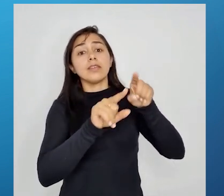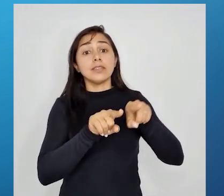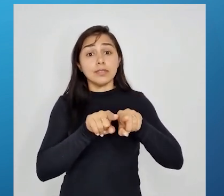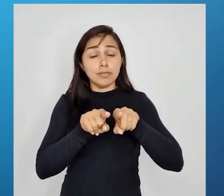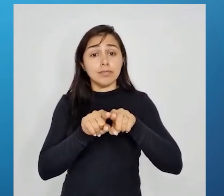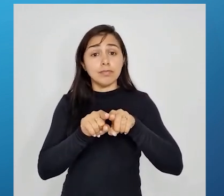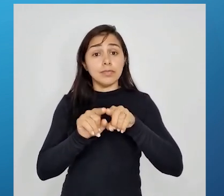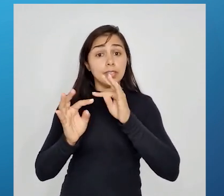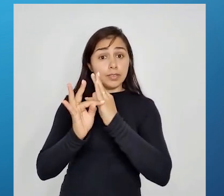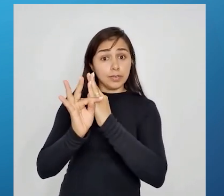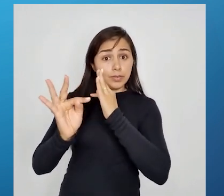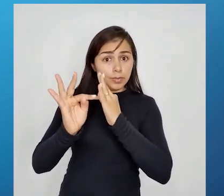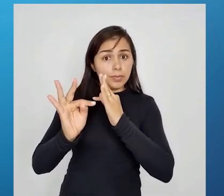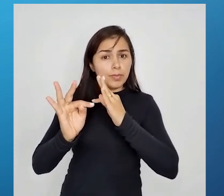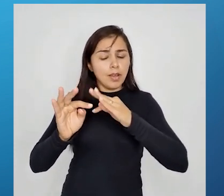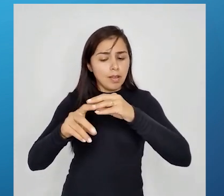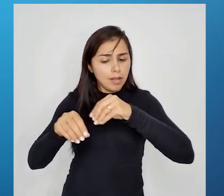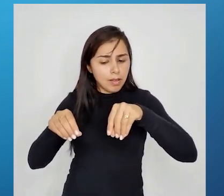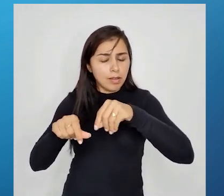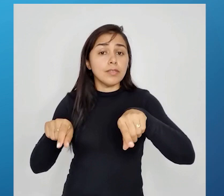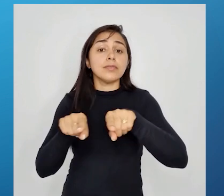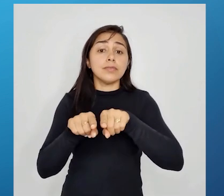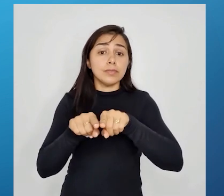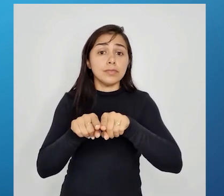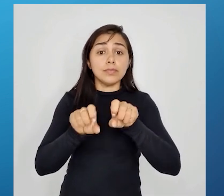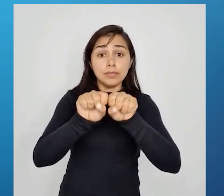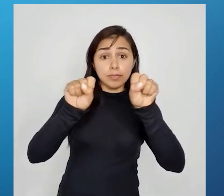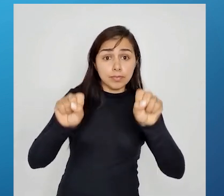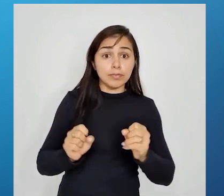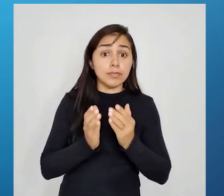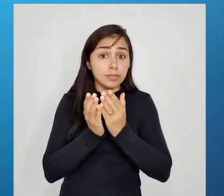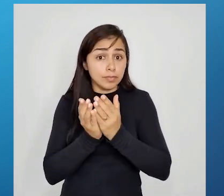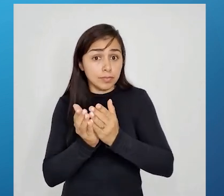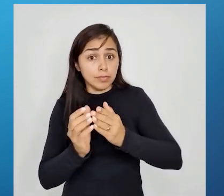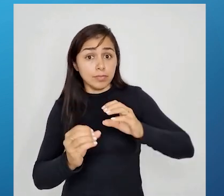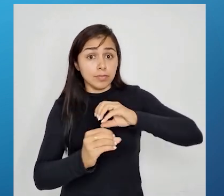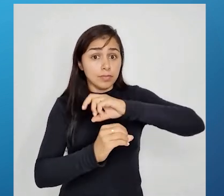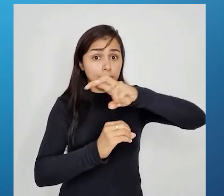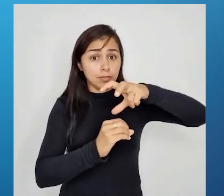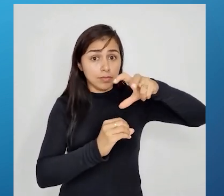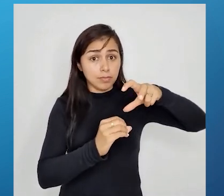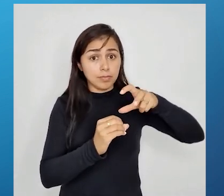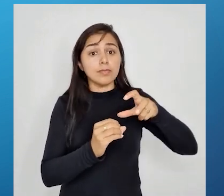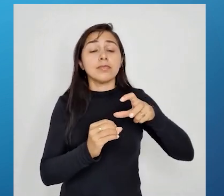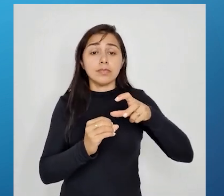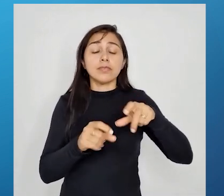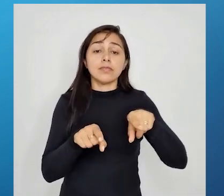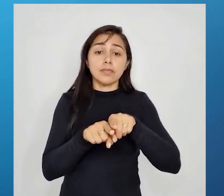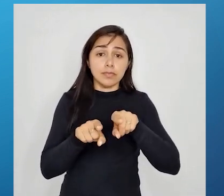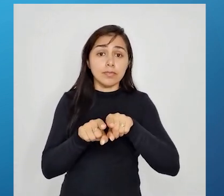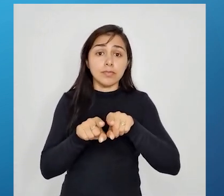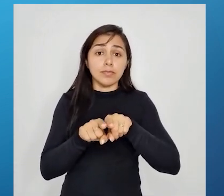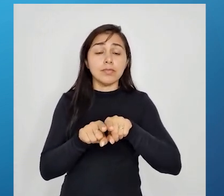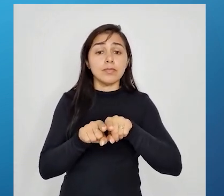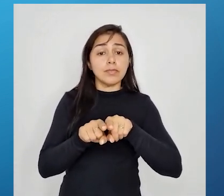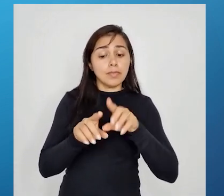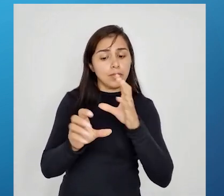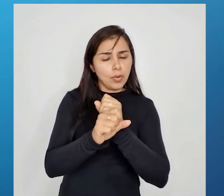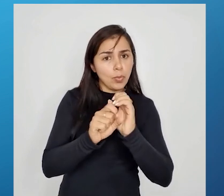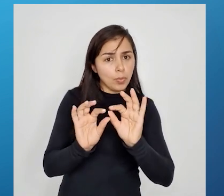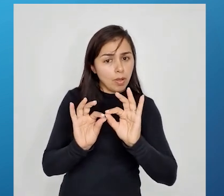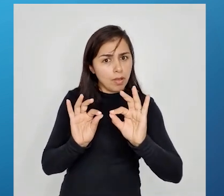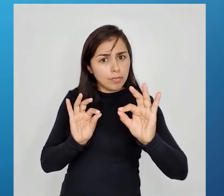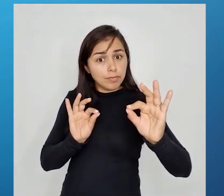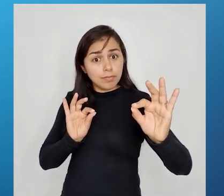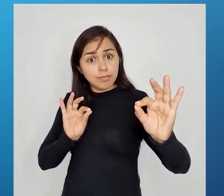imagens digitais, em sistemas de navegação por satélites e, de maneira geral, na determinação de ângulos e de